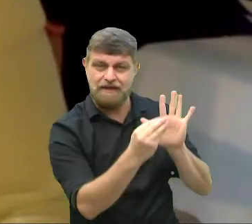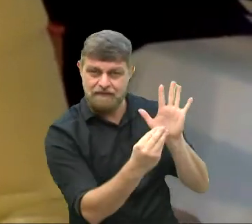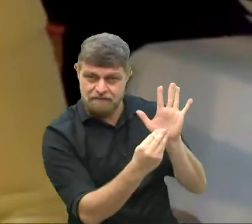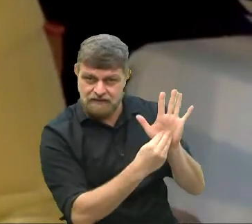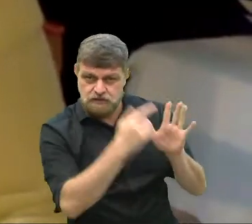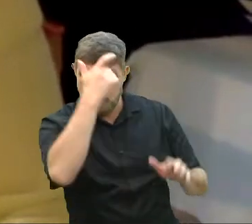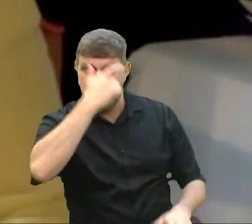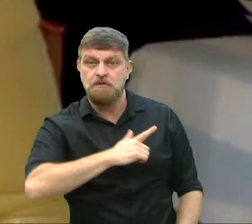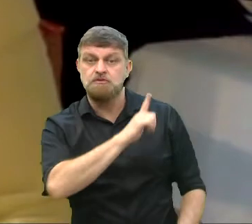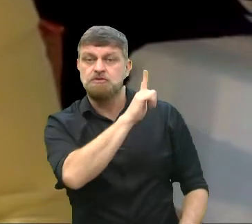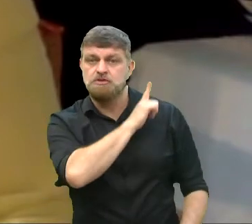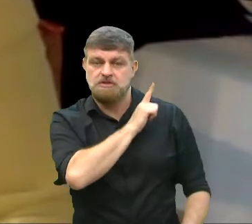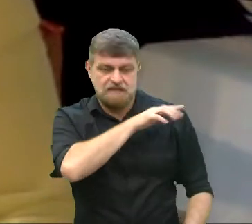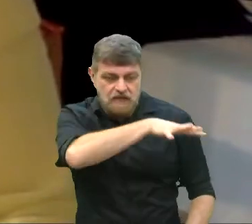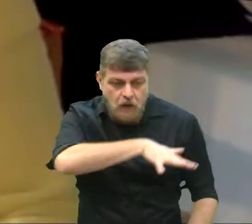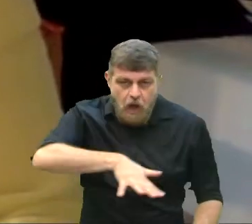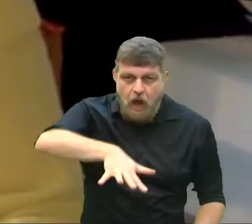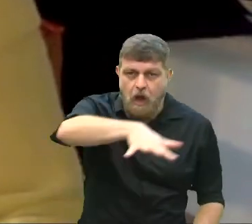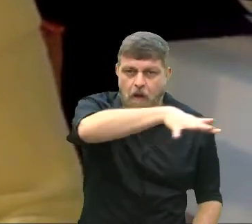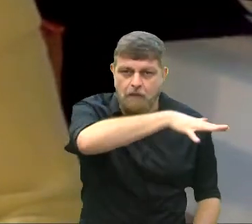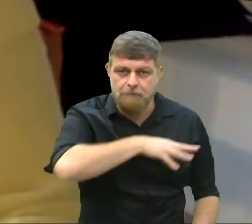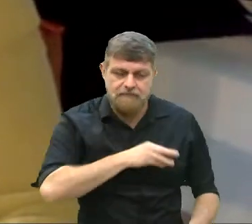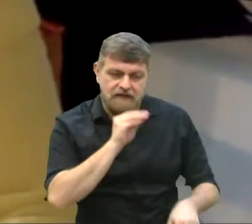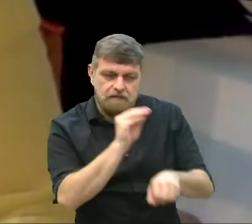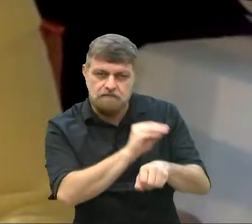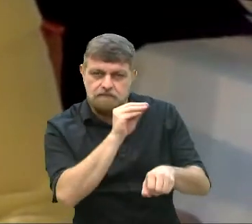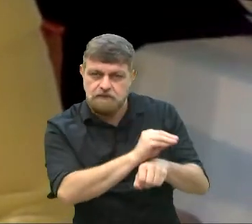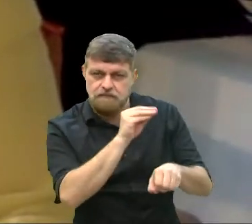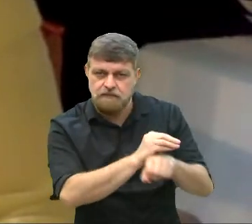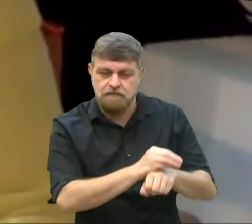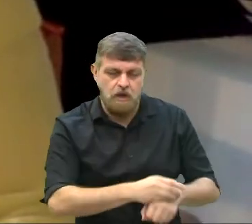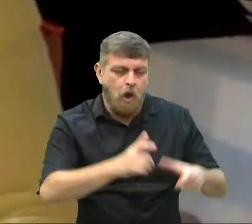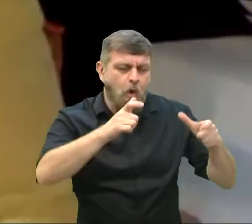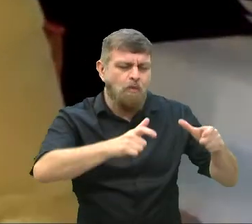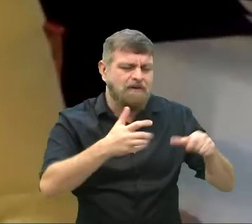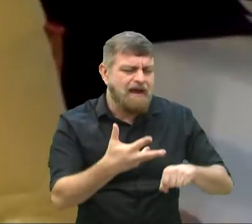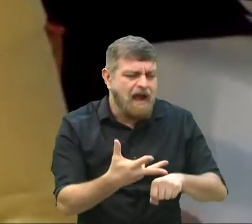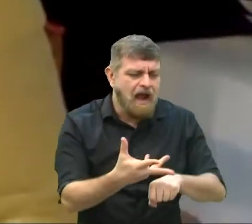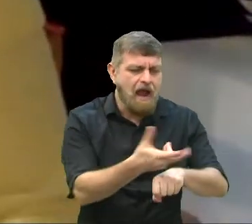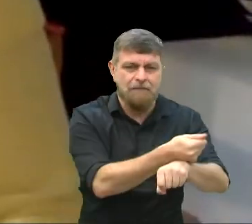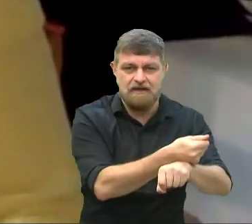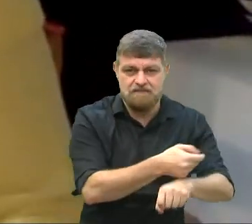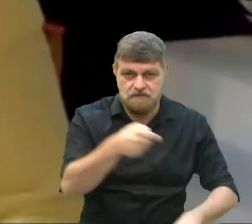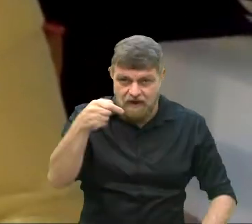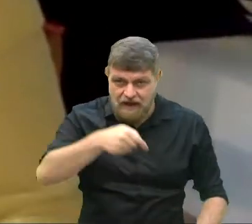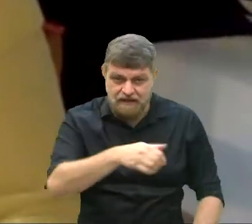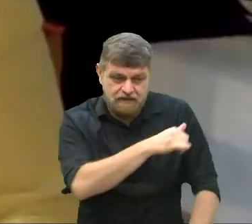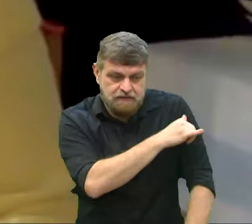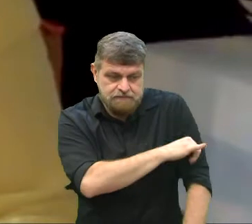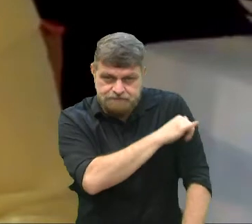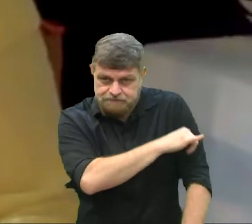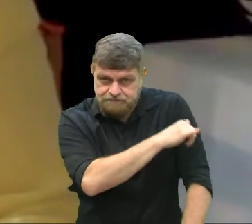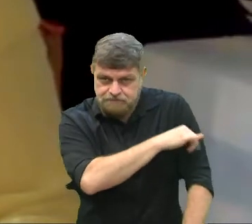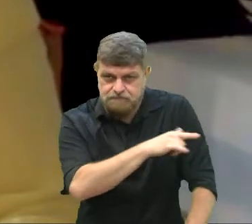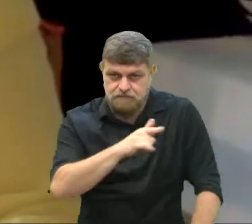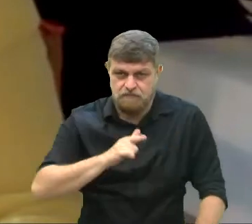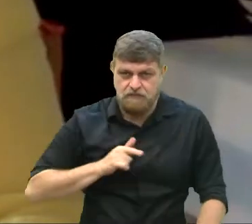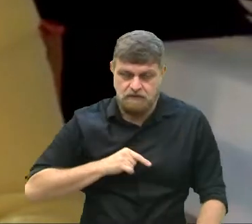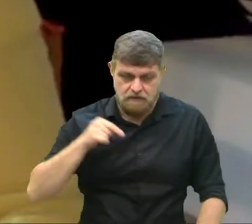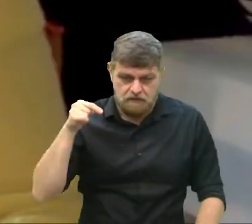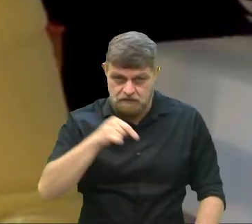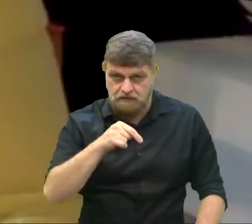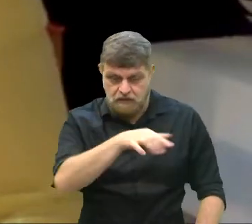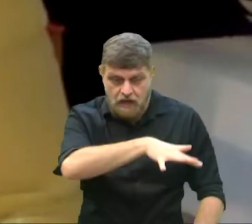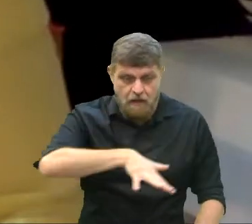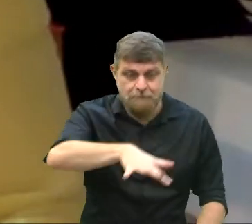sou gestora de uma área de proteção ambiental, um lugar maravilhoso aqui em Nova Friburgo e Casimiro de Abreu, a APA Macaé de